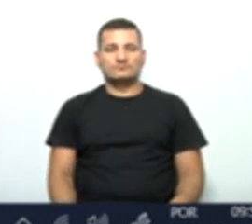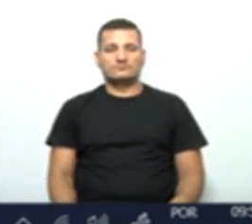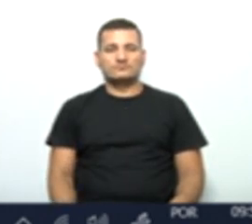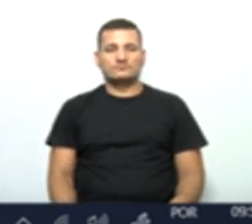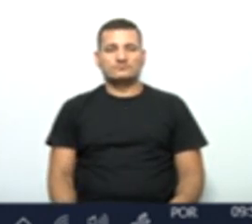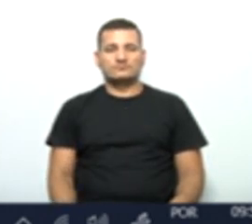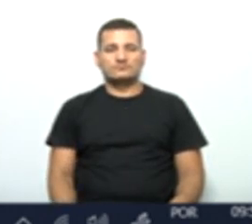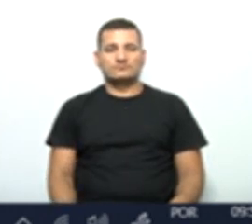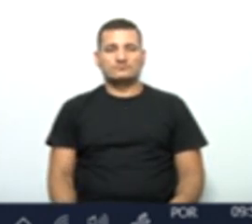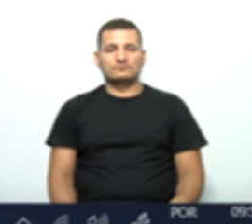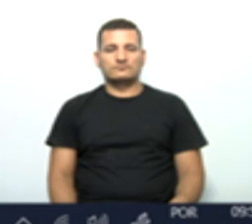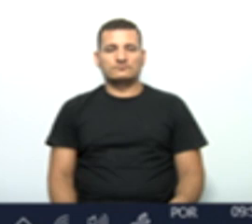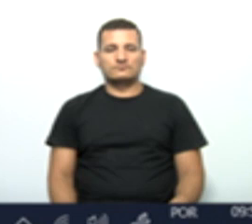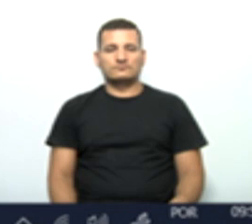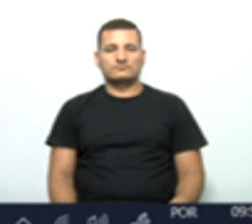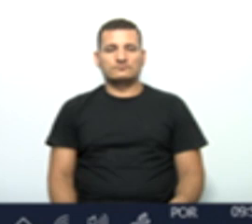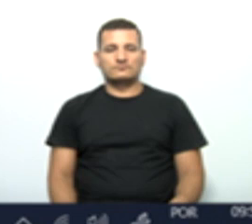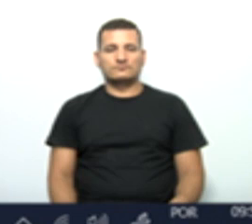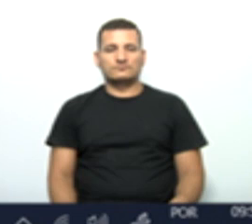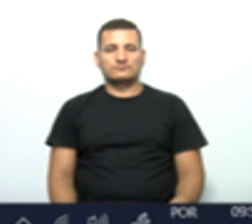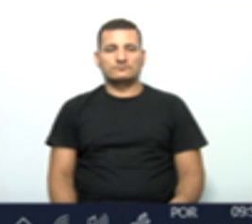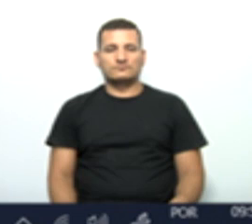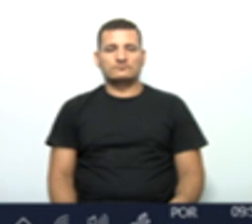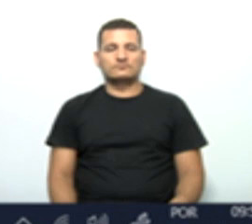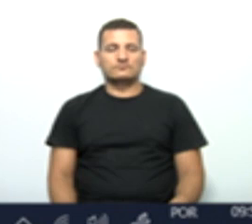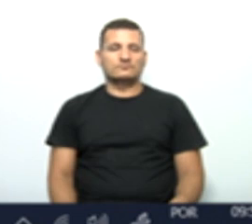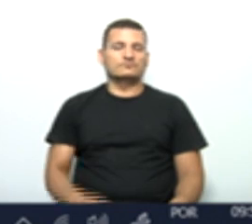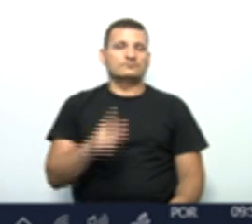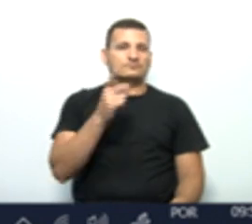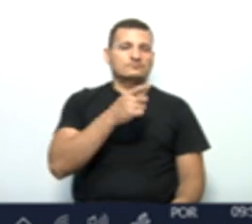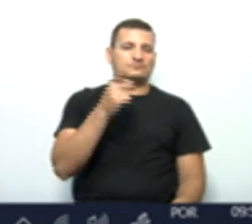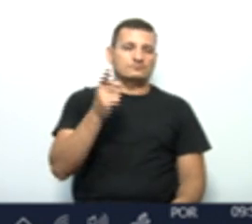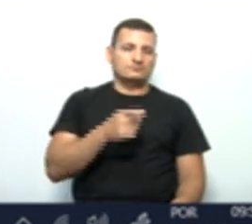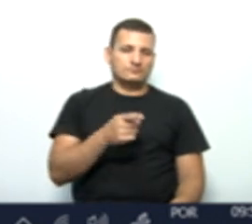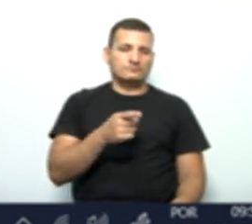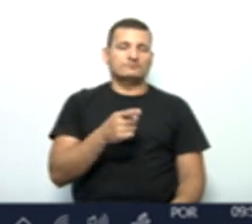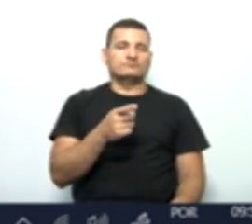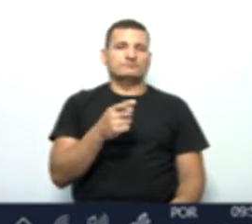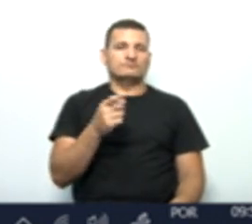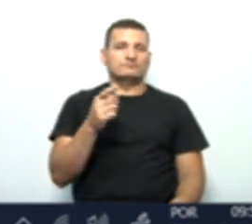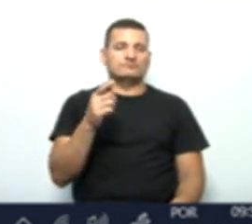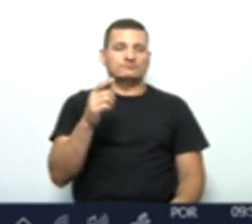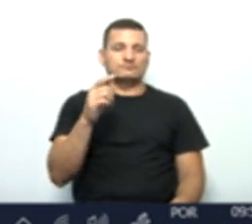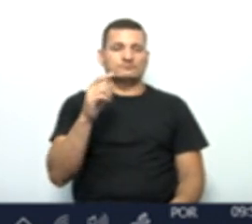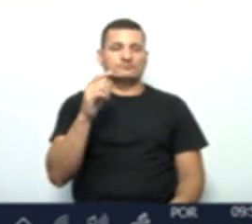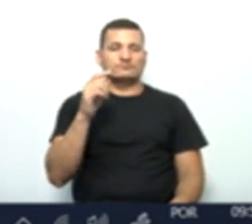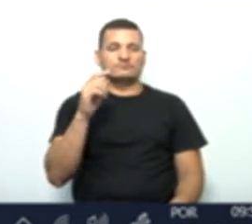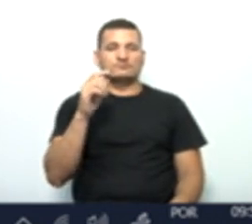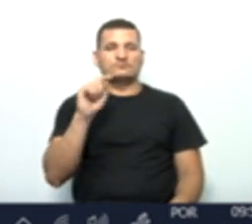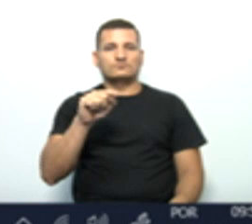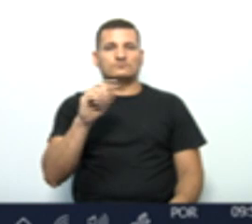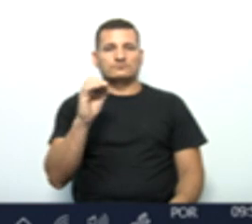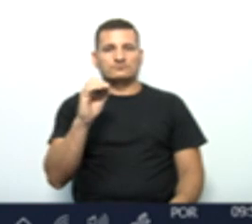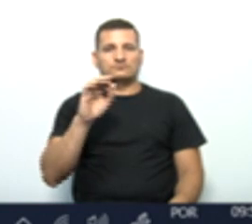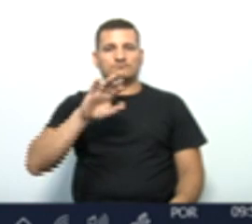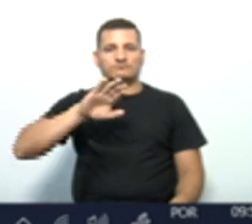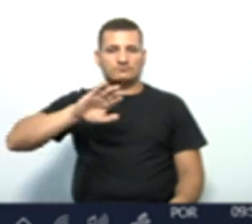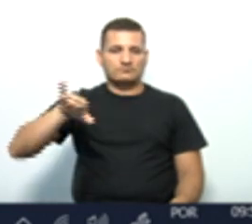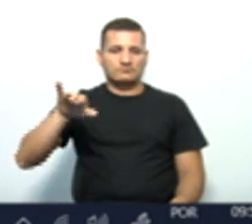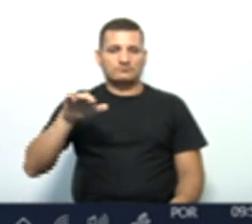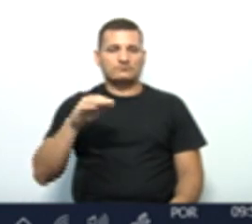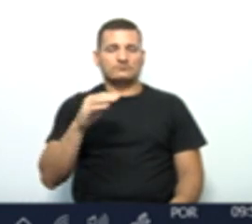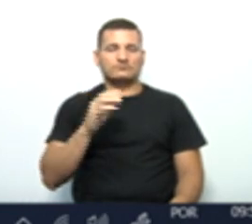né? Então eu venho aqui e coloco barra, barra. Para ele me mostrar só o valor inteiro. E aí ele me mostra só o valor